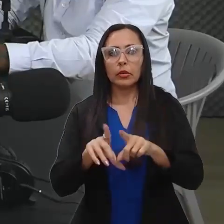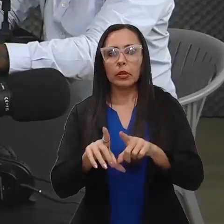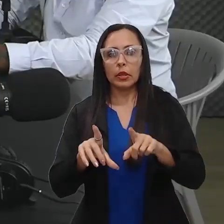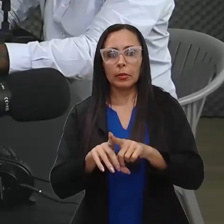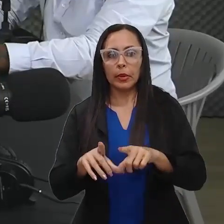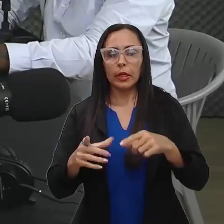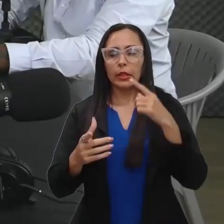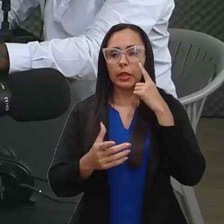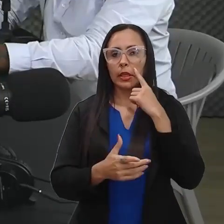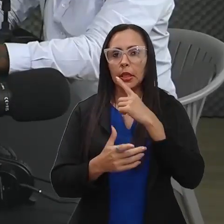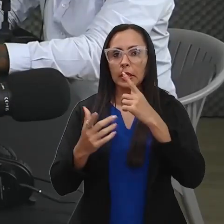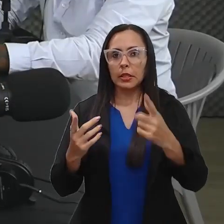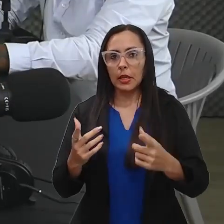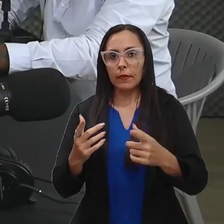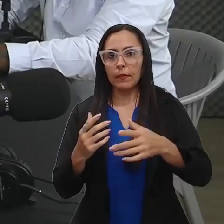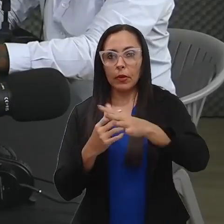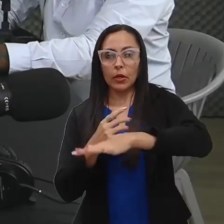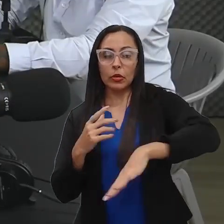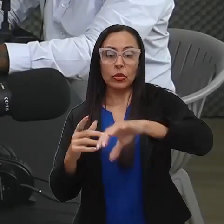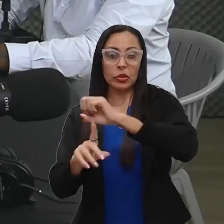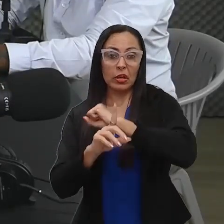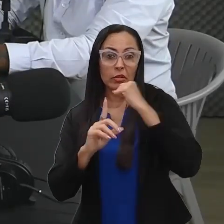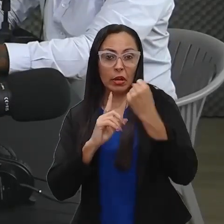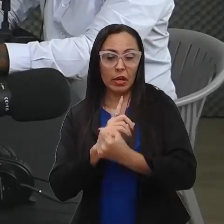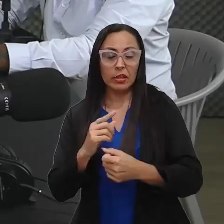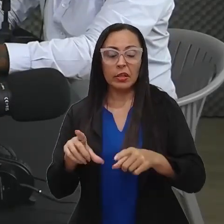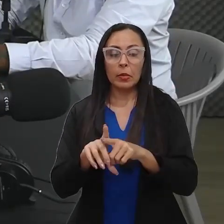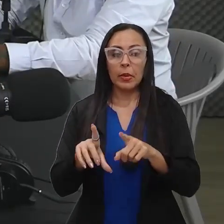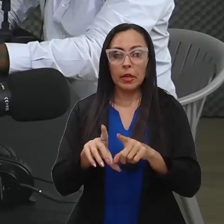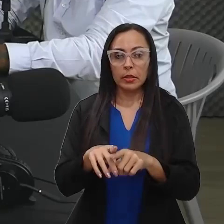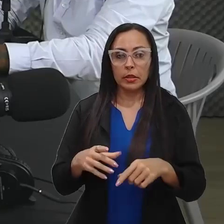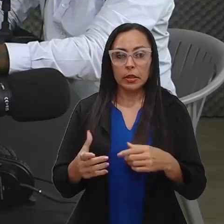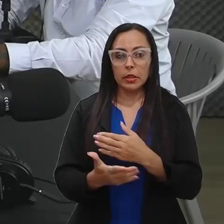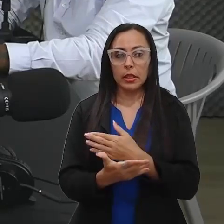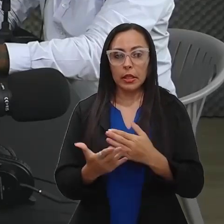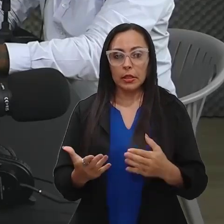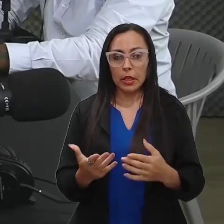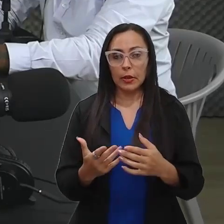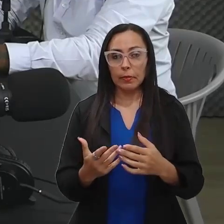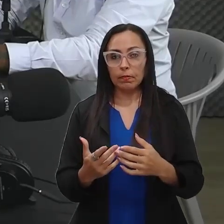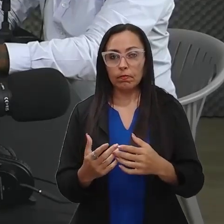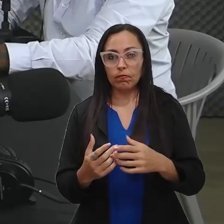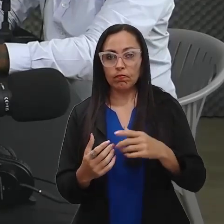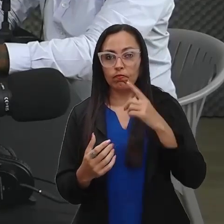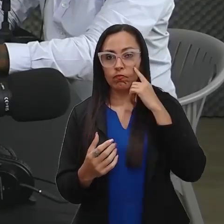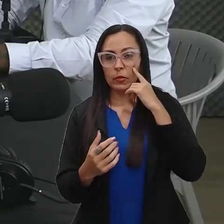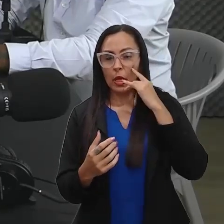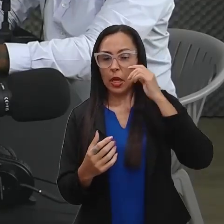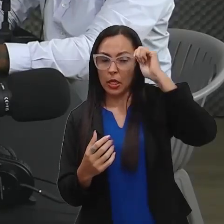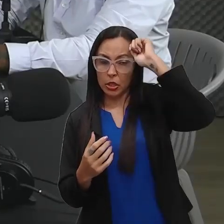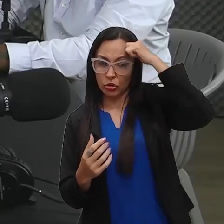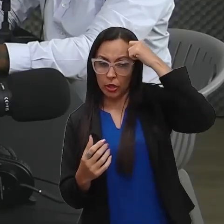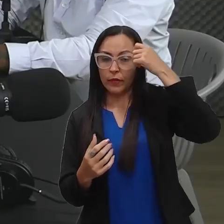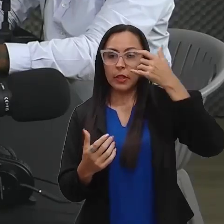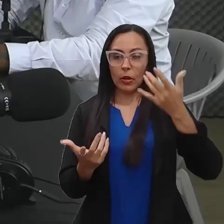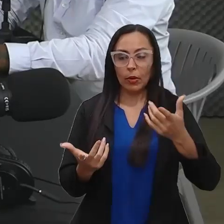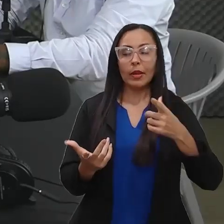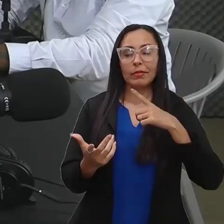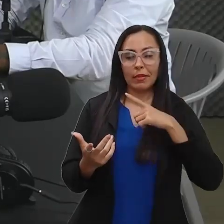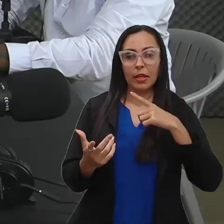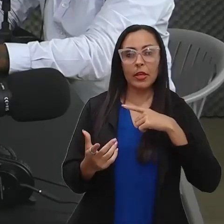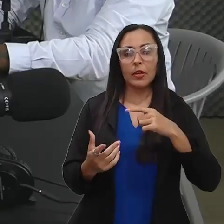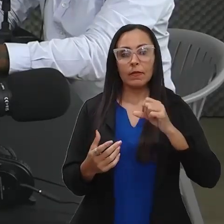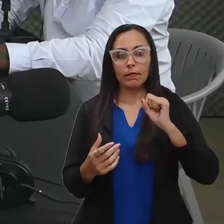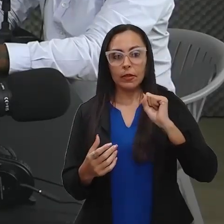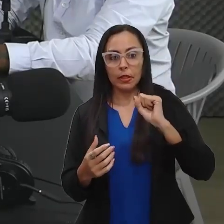que é fruto desse patriarcado, né, que esse patriarcado, né, e essa escravidão, ela teve